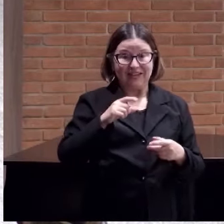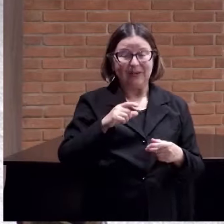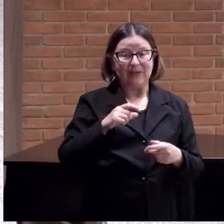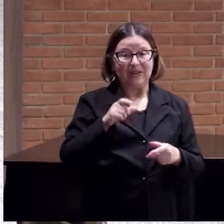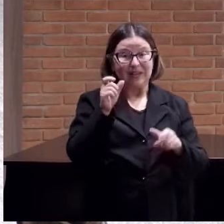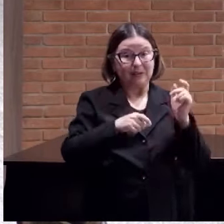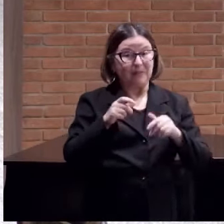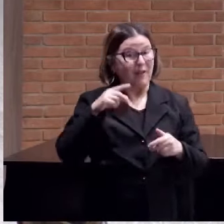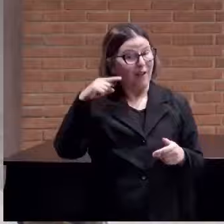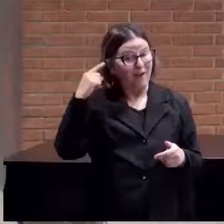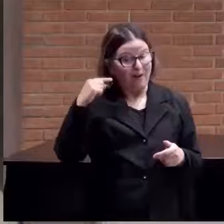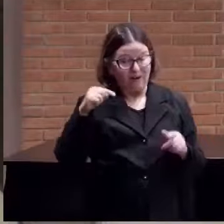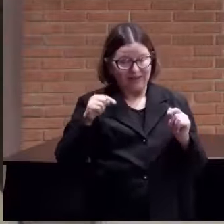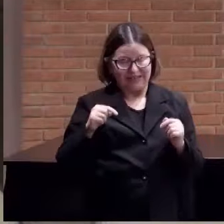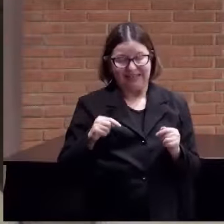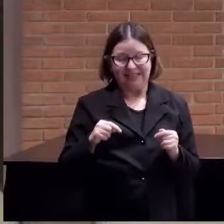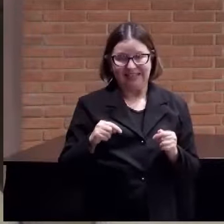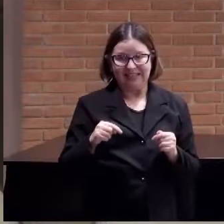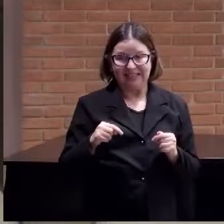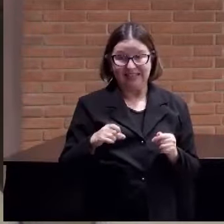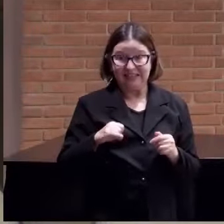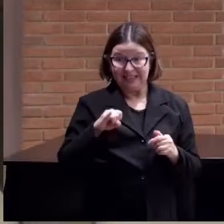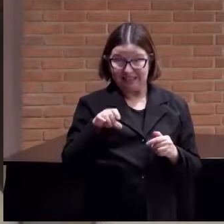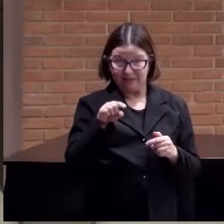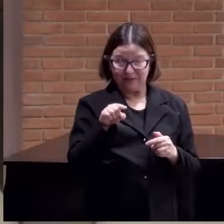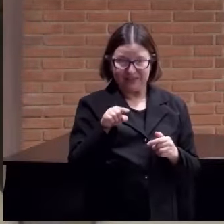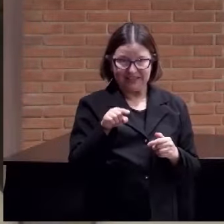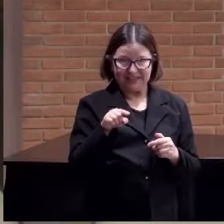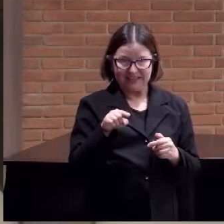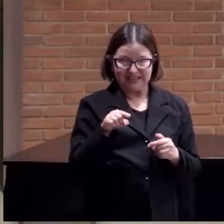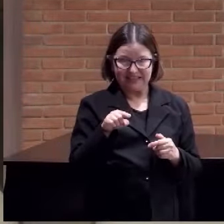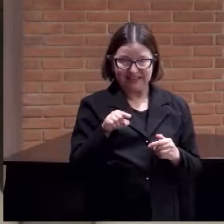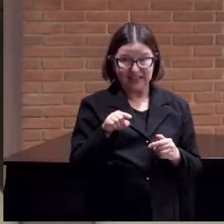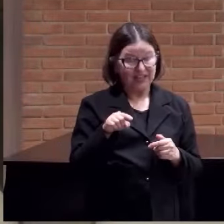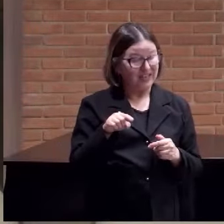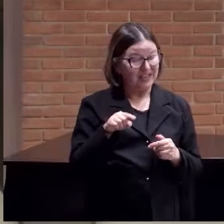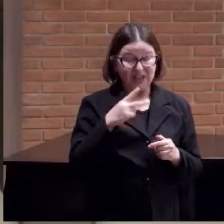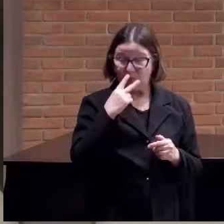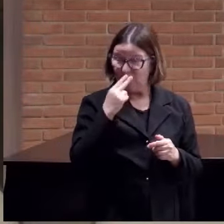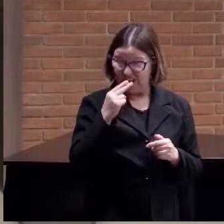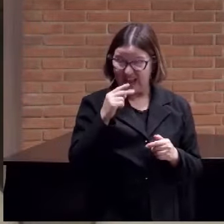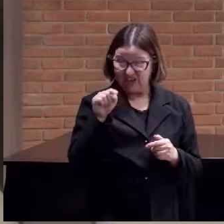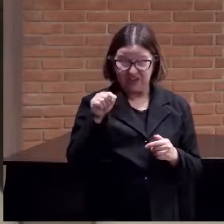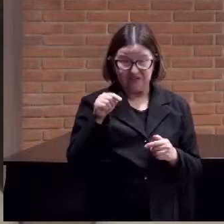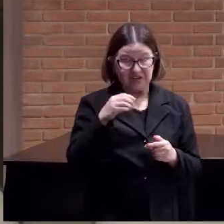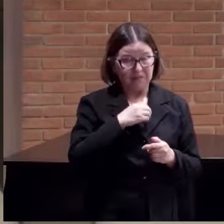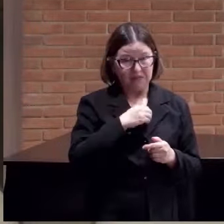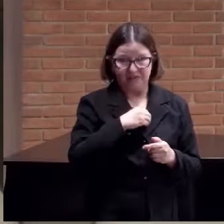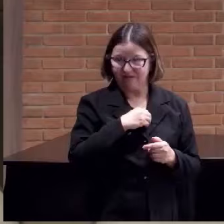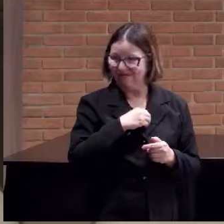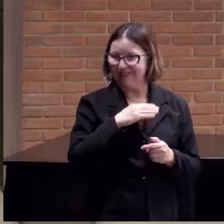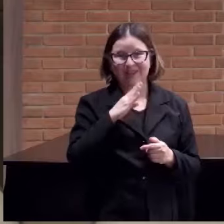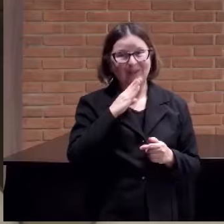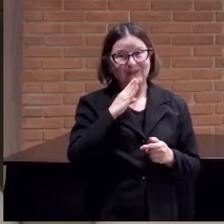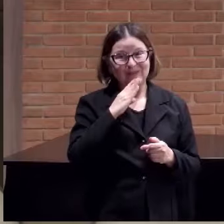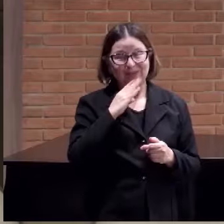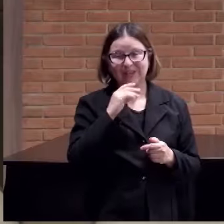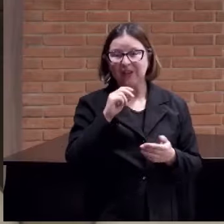E se você não chegar a esta condição de se reconhecer o mais indigno, você não conheceu o que é